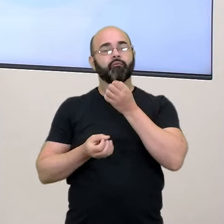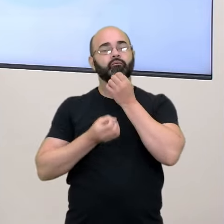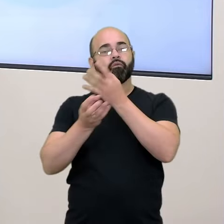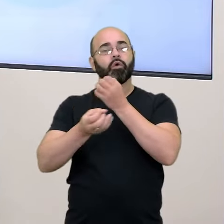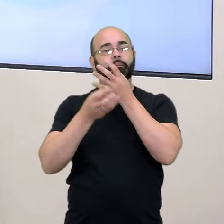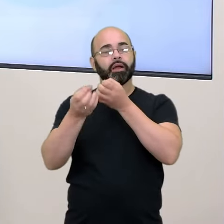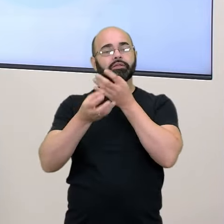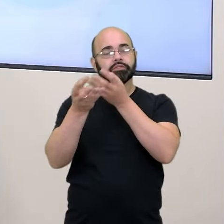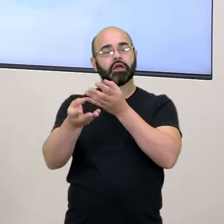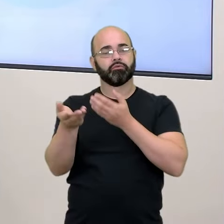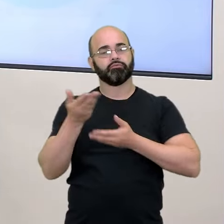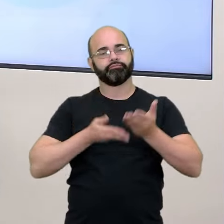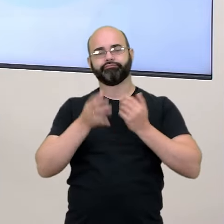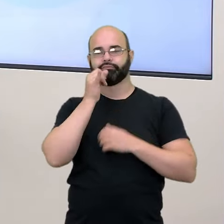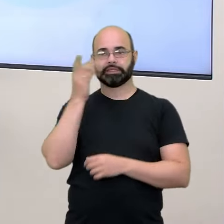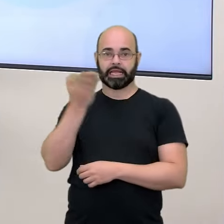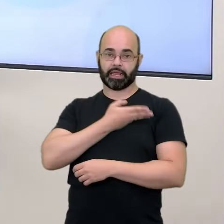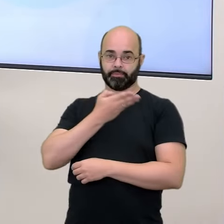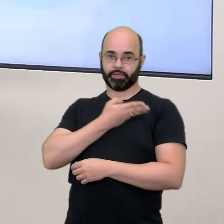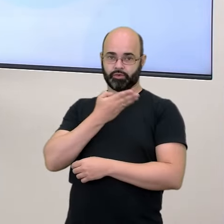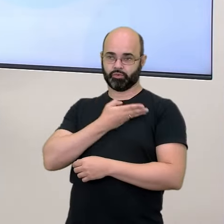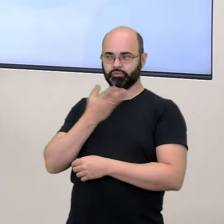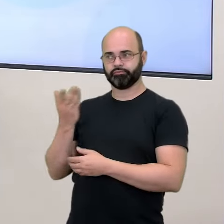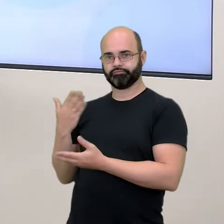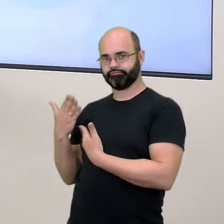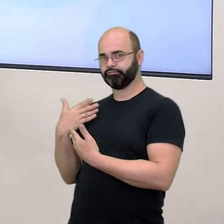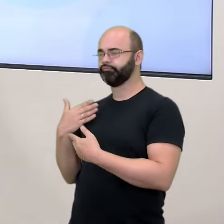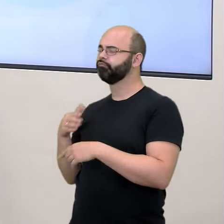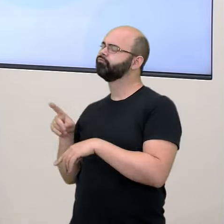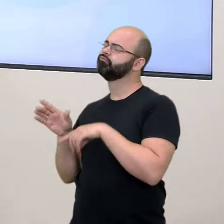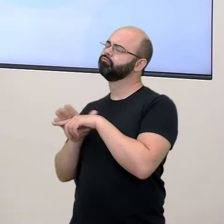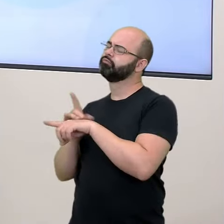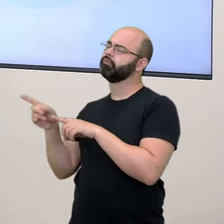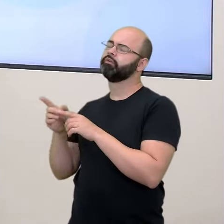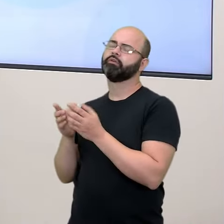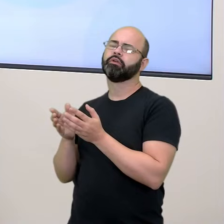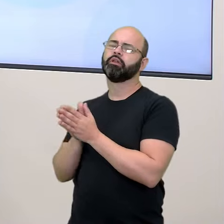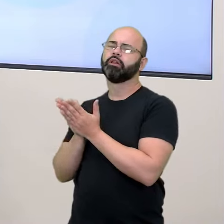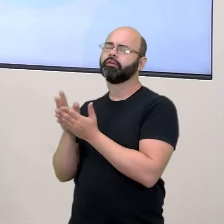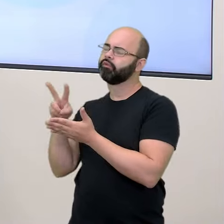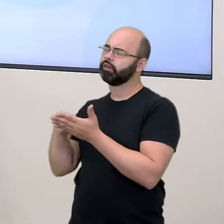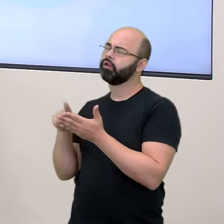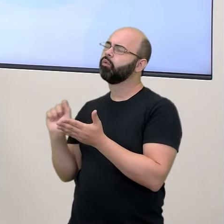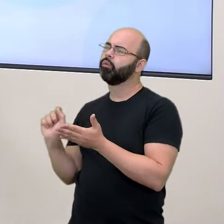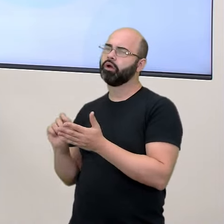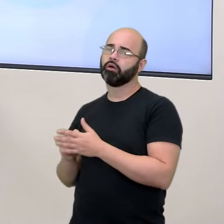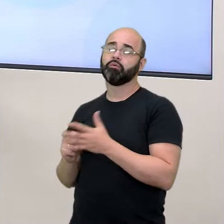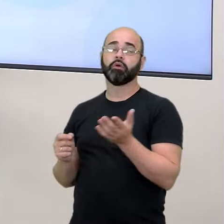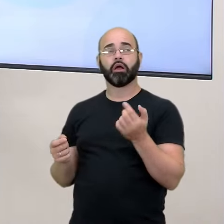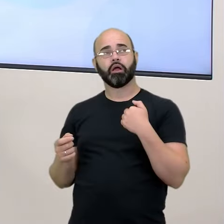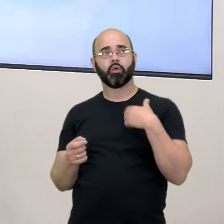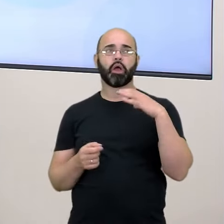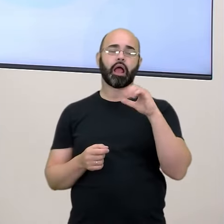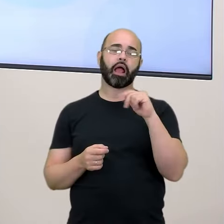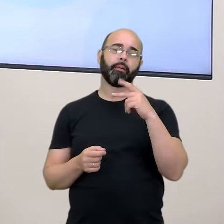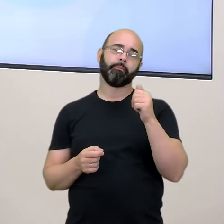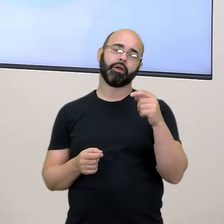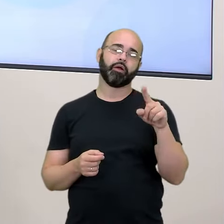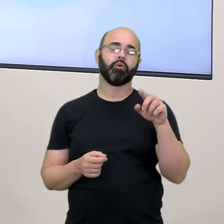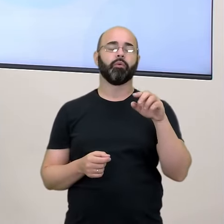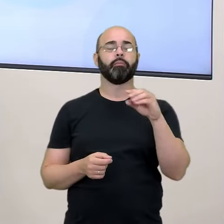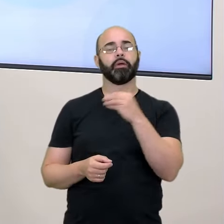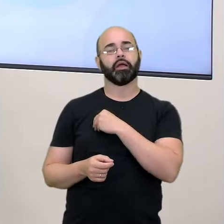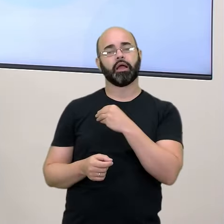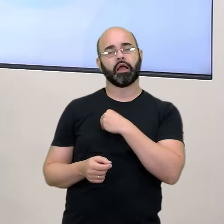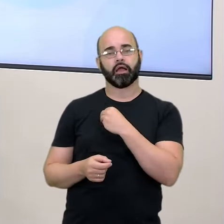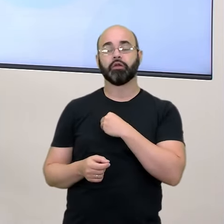É você chegar para o seu amigo e perguntar assim, cara, que livro você leu? Olha, eu li o livro Capão Pecado do Ferrez. E aí,